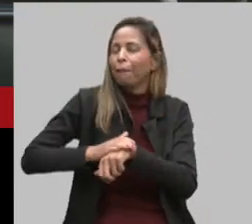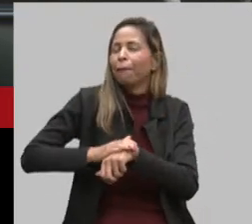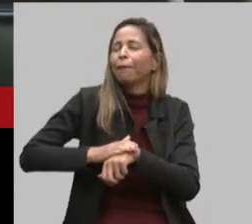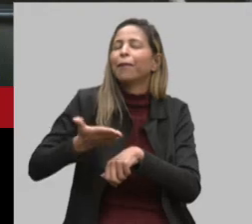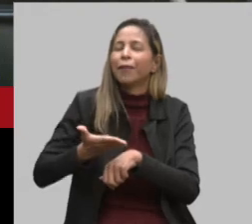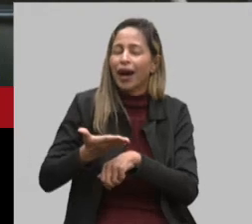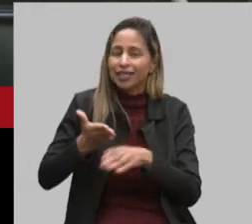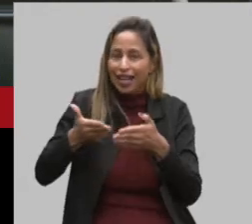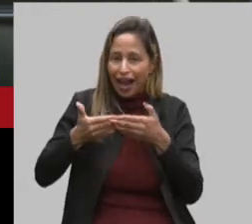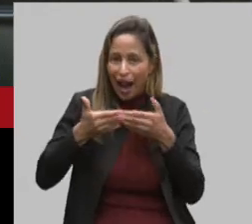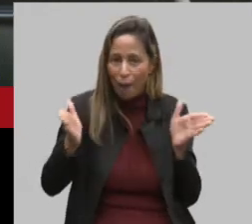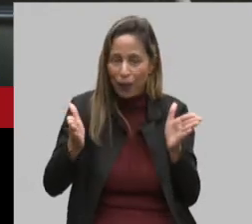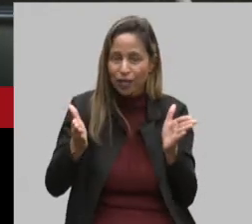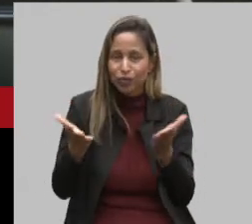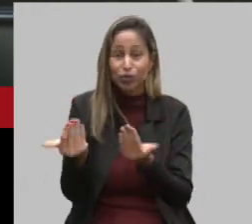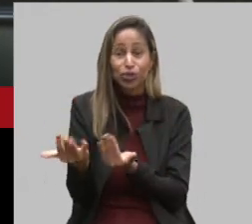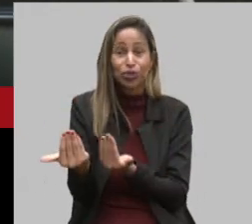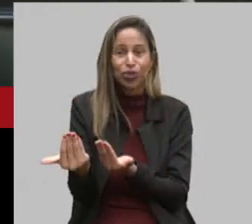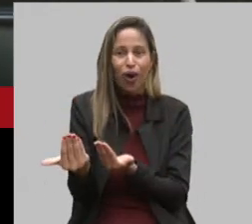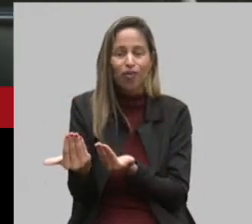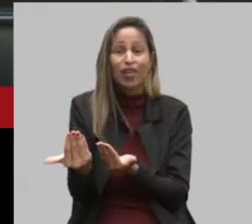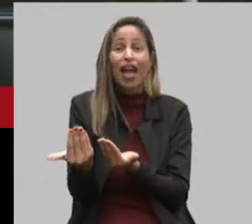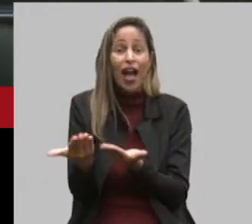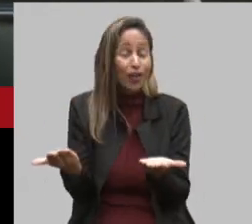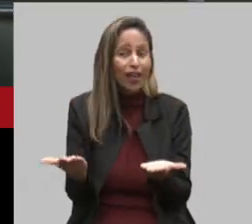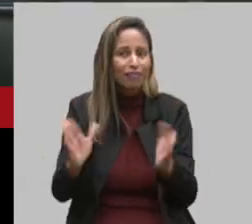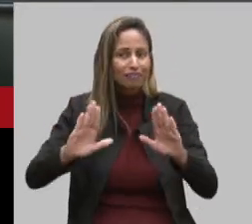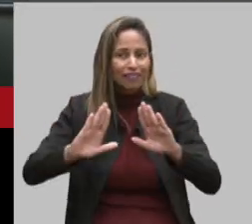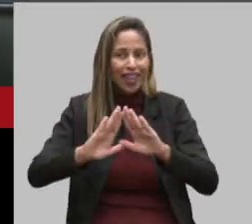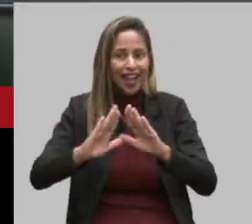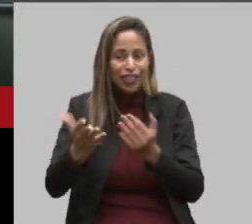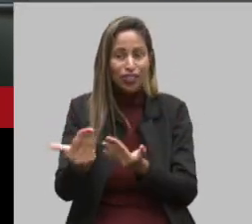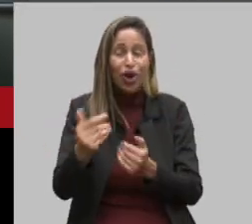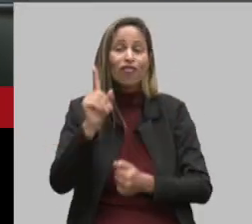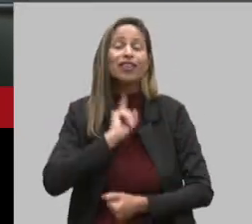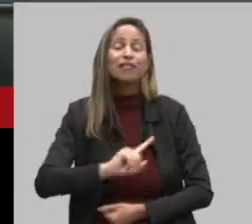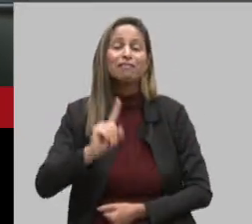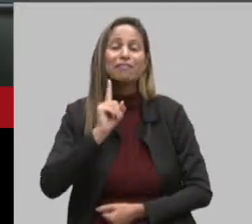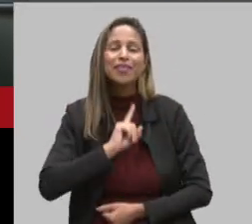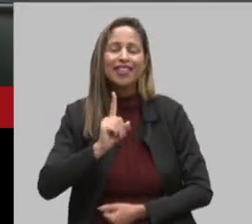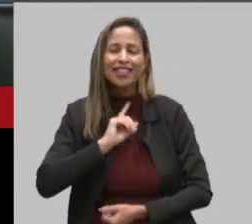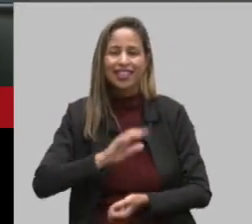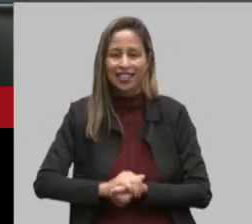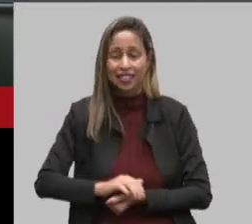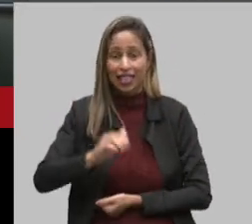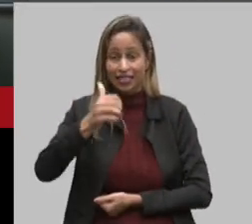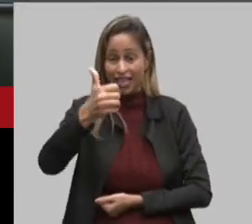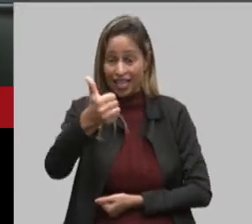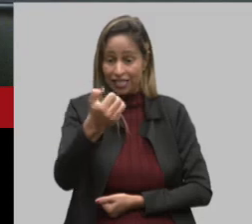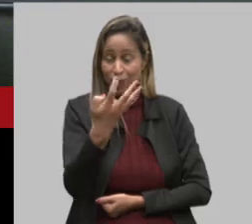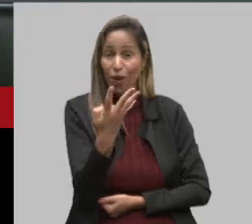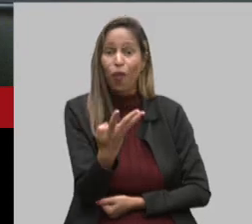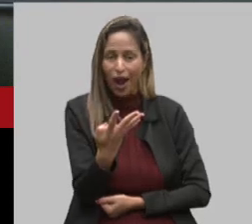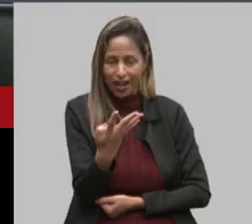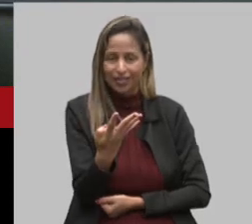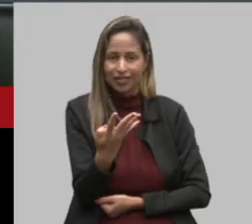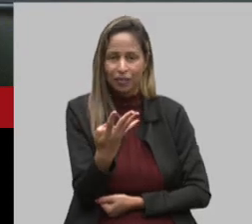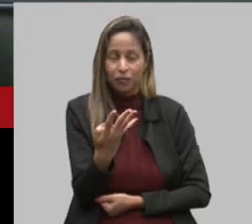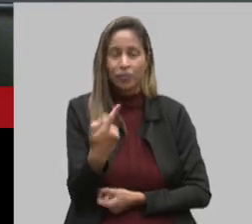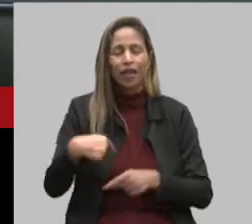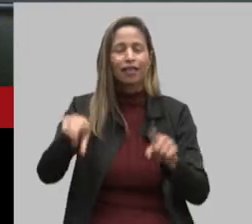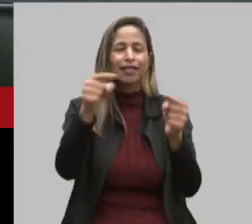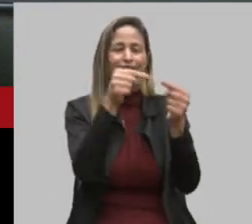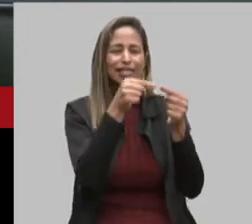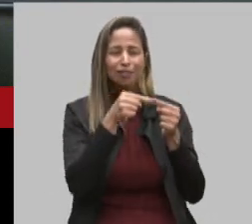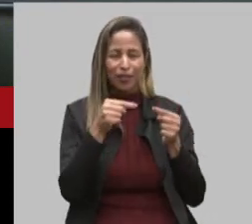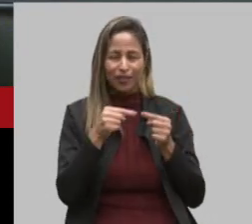abertura do Parlamento jovem uma plenária final do Parlamento jovem de minas que é a 14ª nesse modelo em